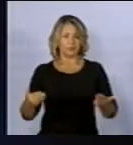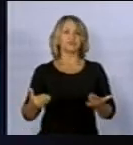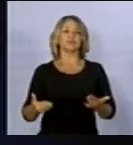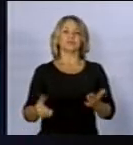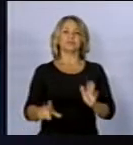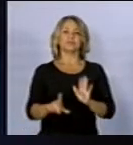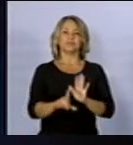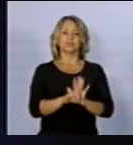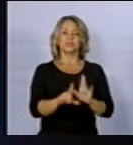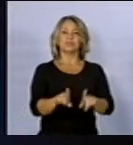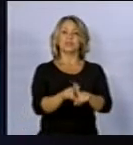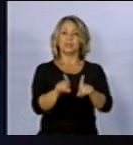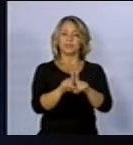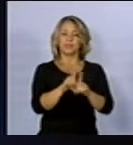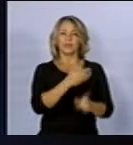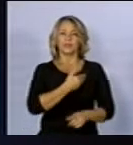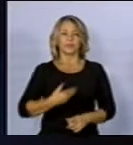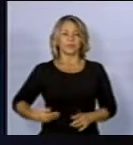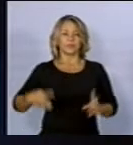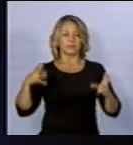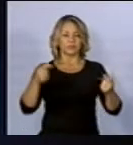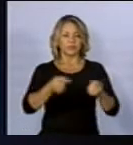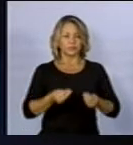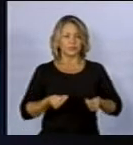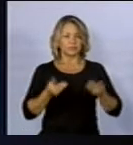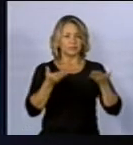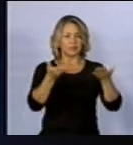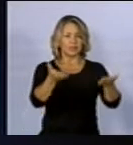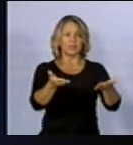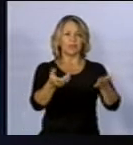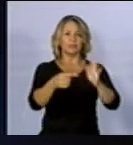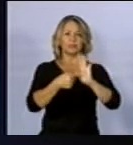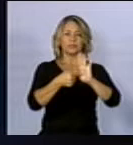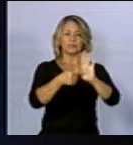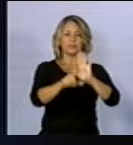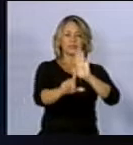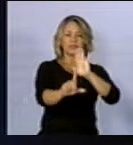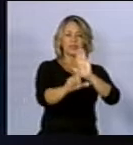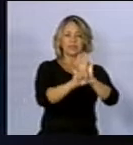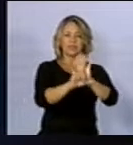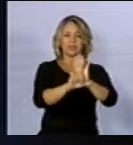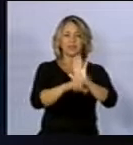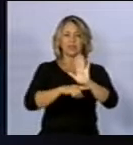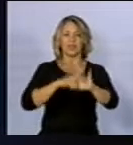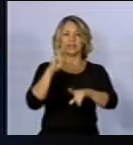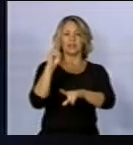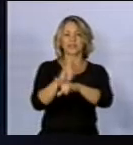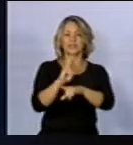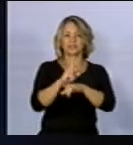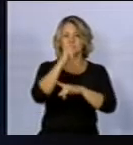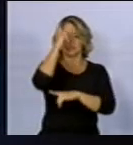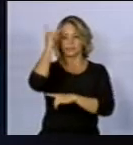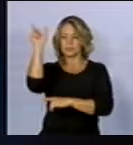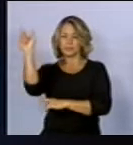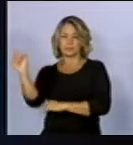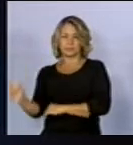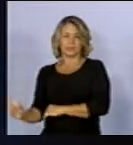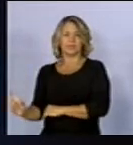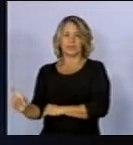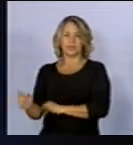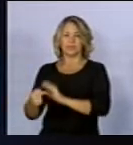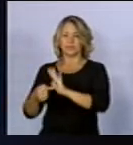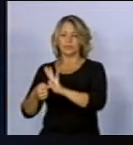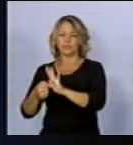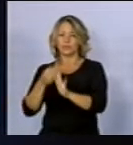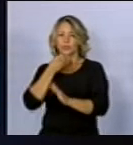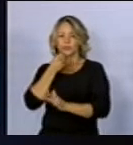estado executivo promoverá na forma da lei a defesa do consumidor o consumidor simbolizando o homem